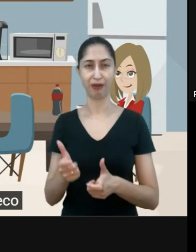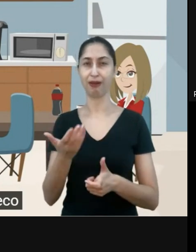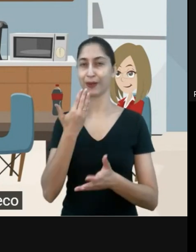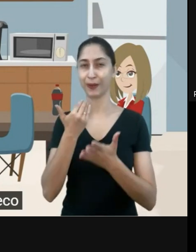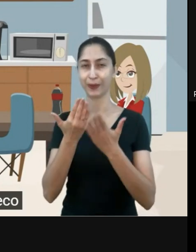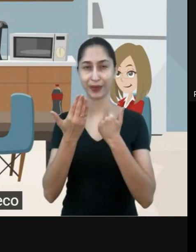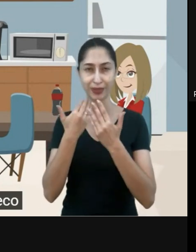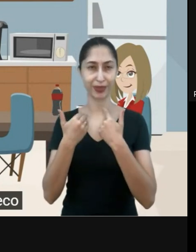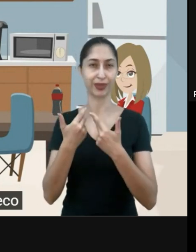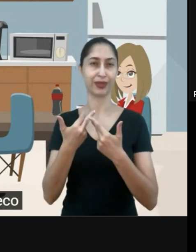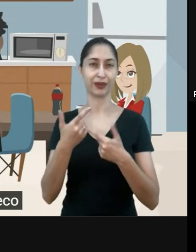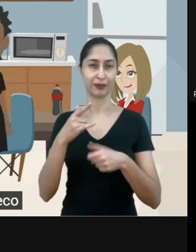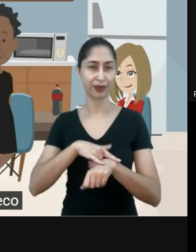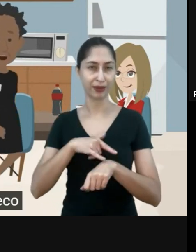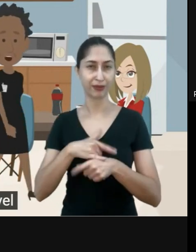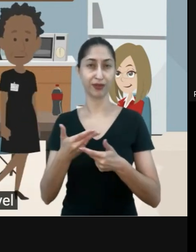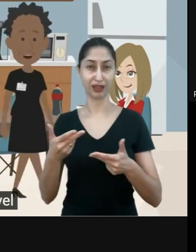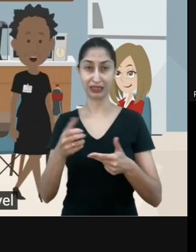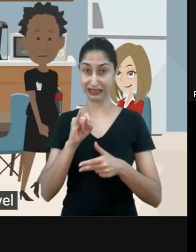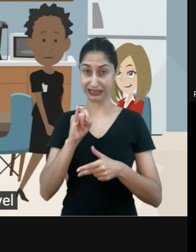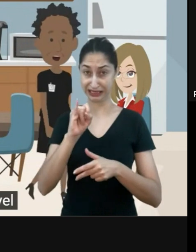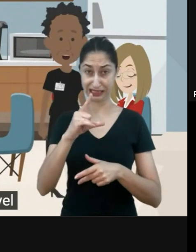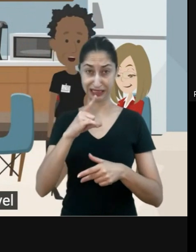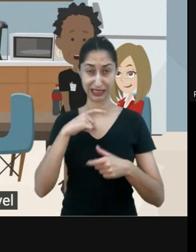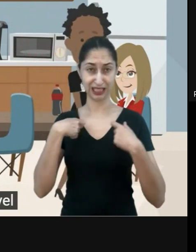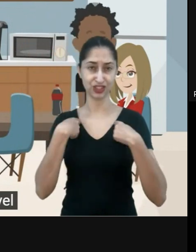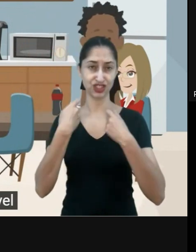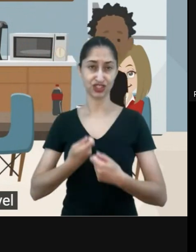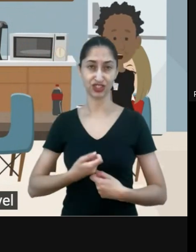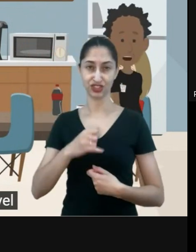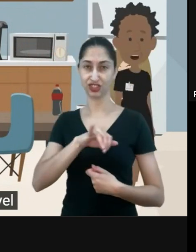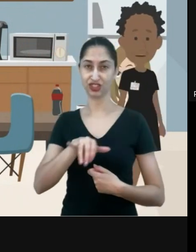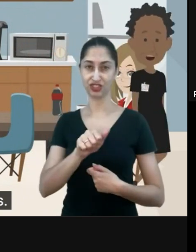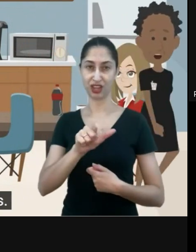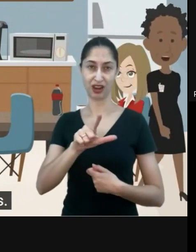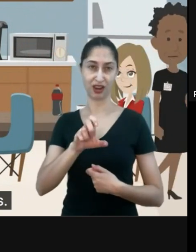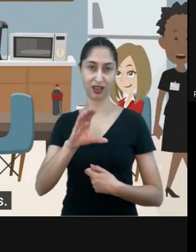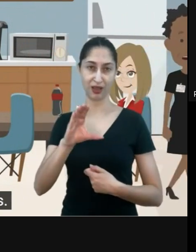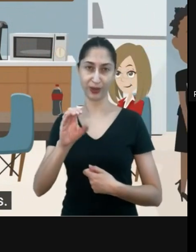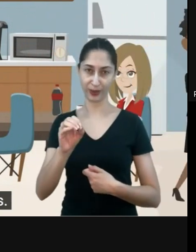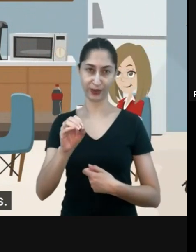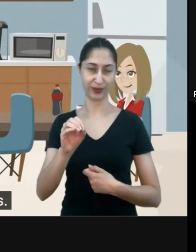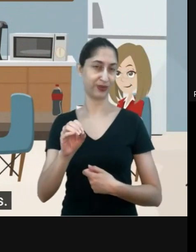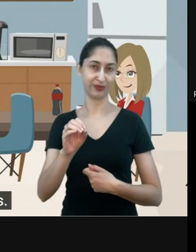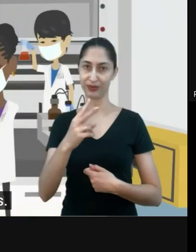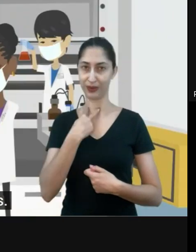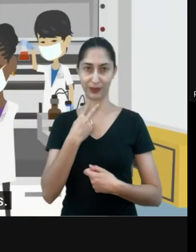copa e sanitários com jaleco e calçado de segurança impermeável usados na produção e laboratórios.